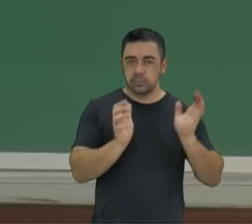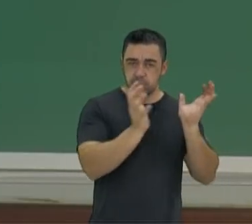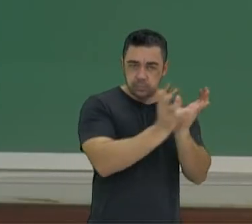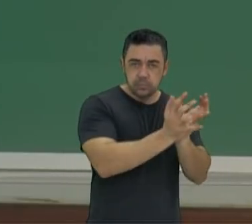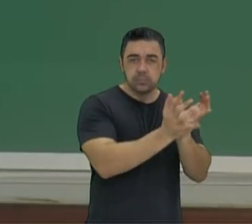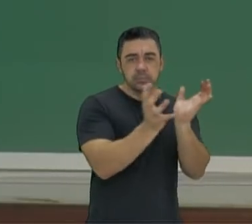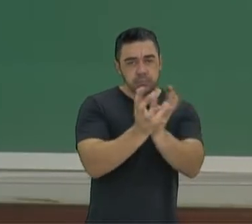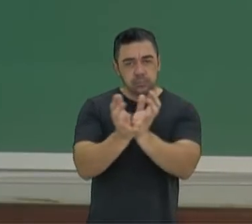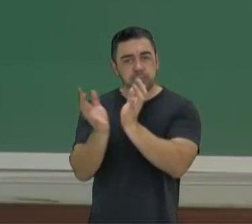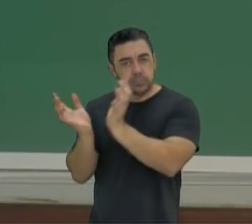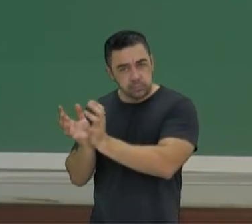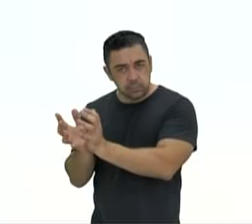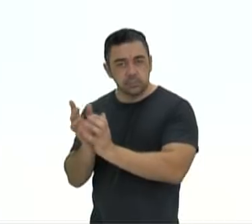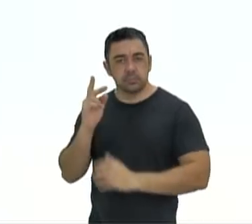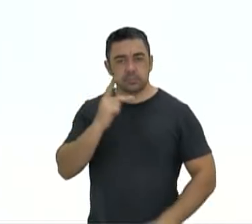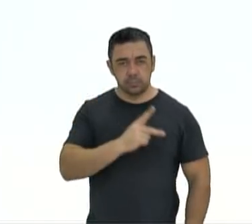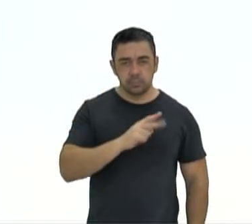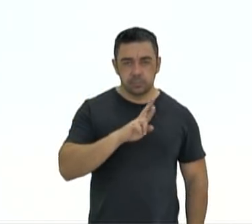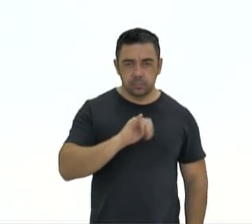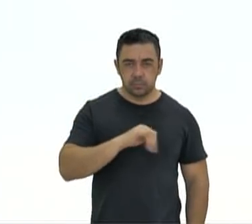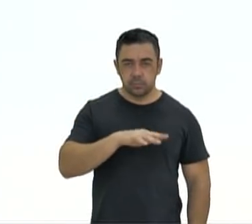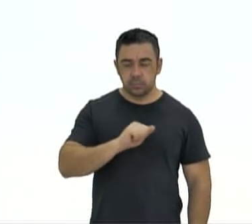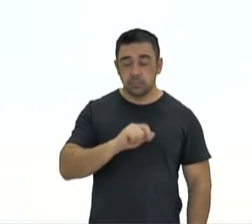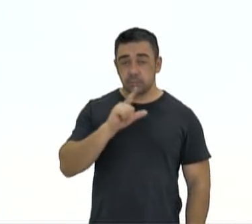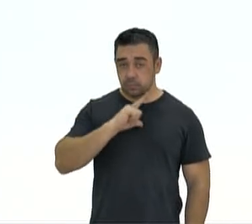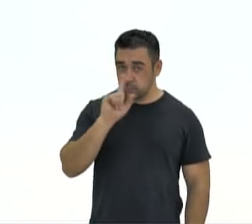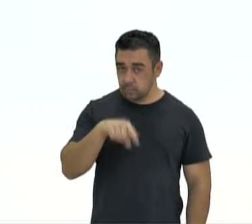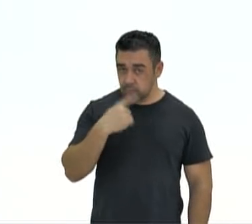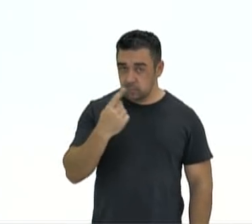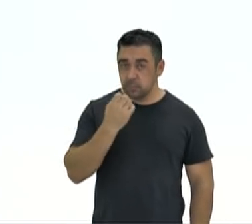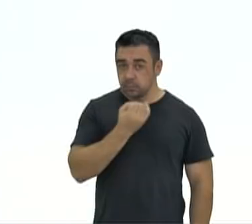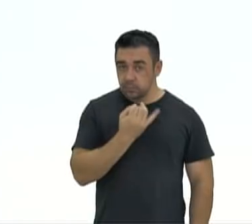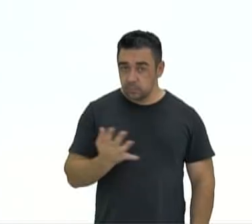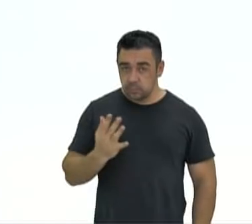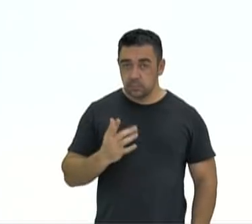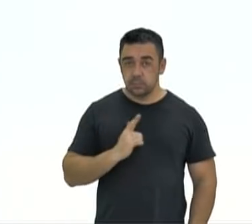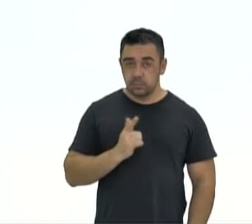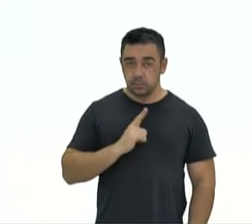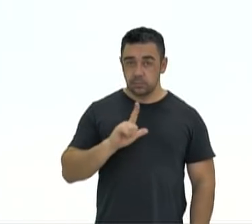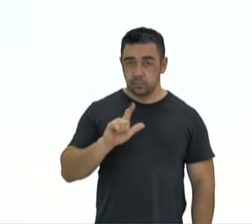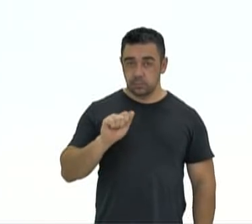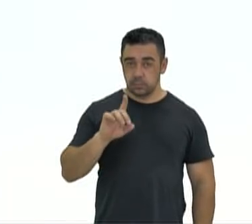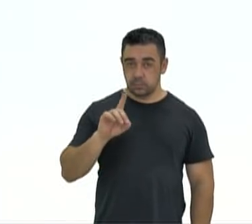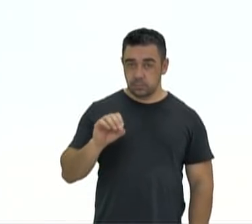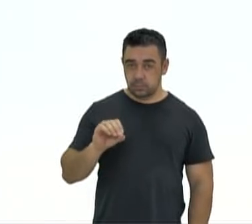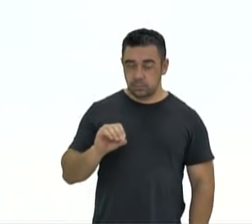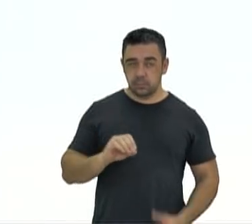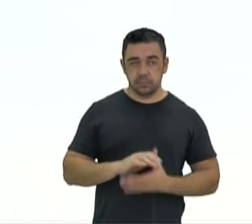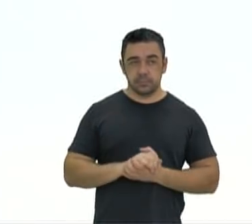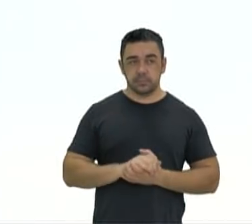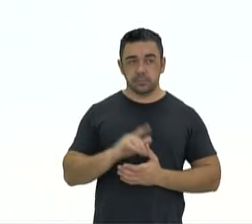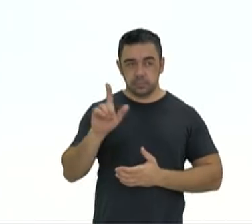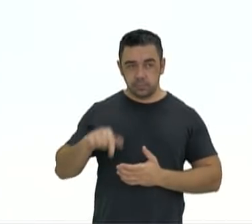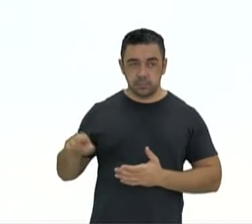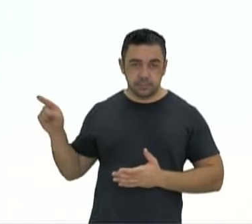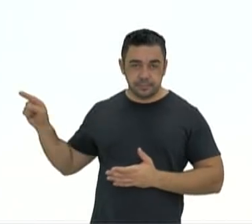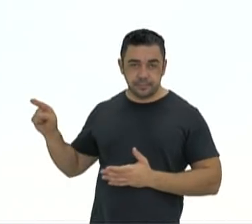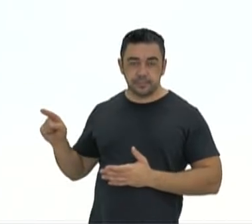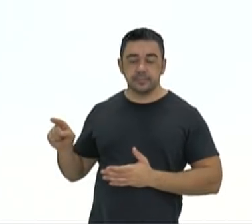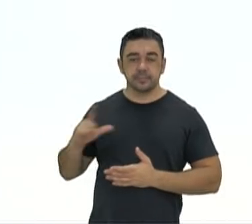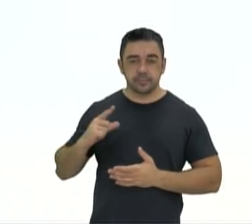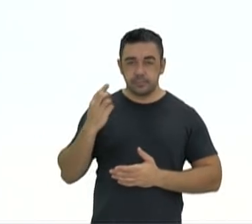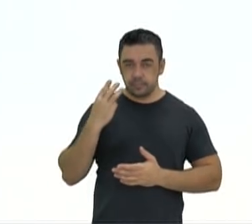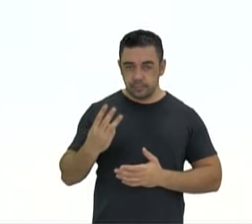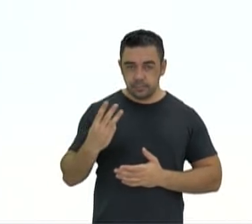possíveis para os prismas. Uma delas leva em consideração o número de lados. Lembra que a gente já comentou? Prisma